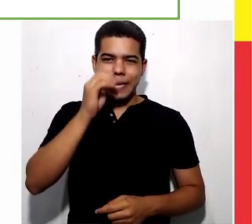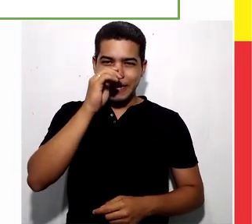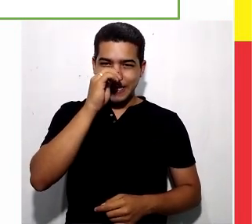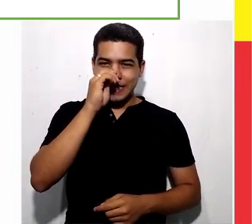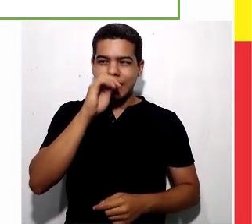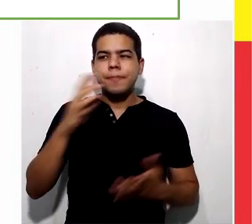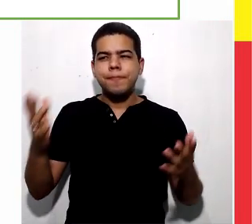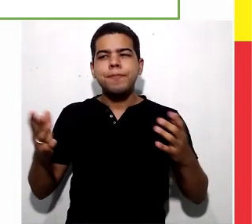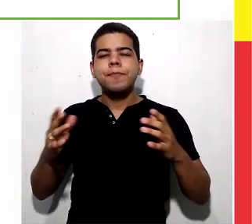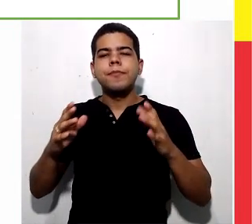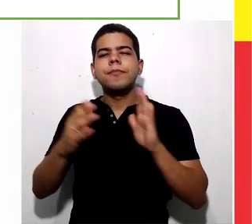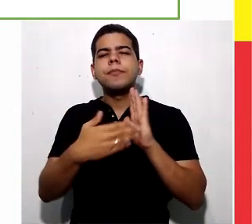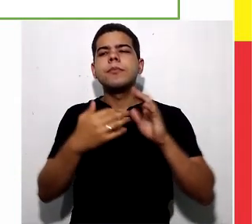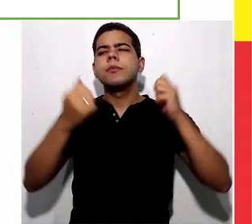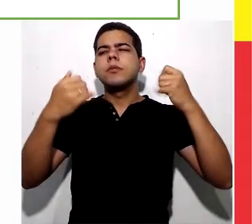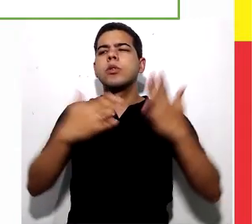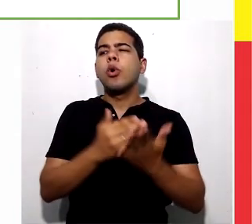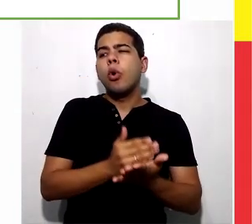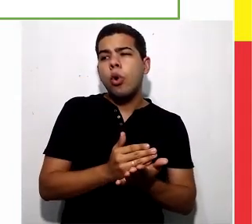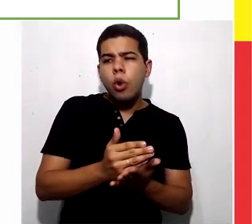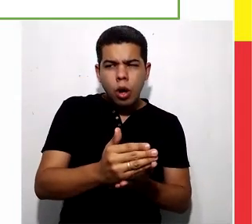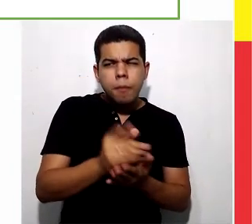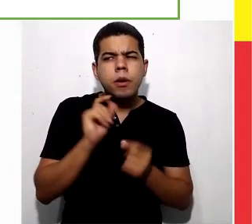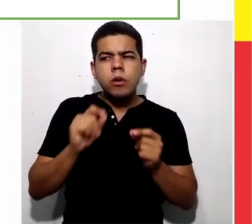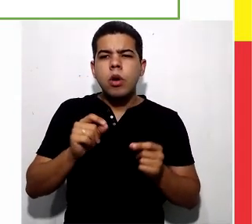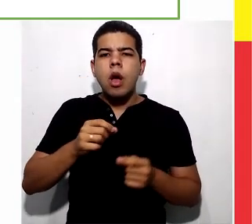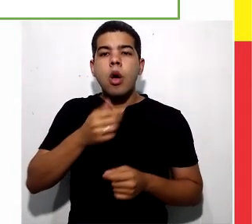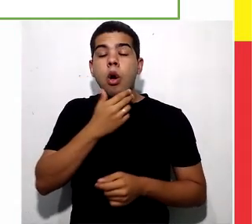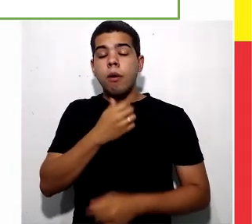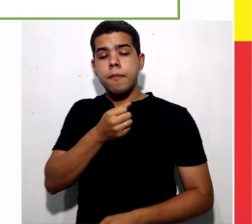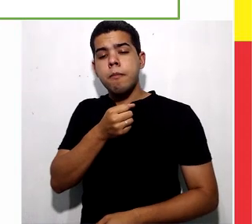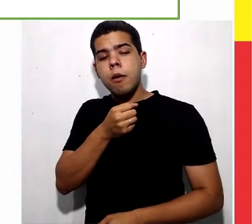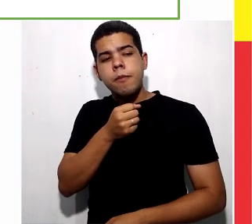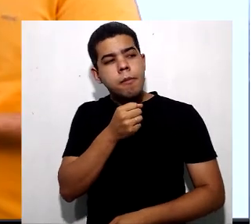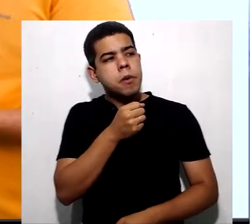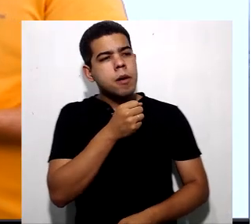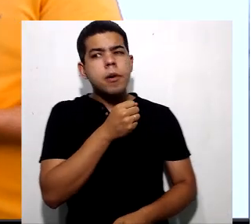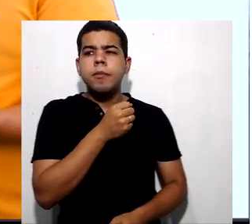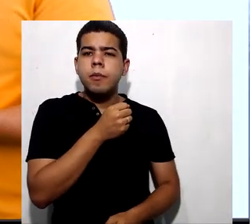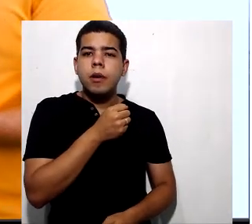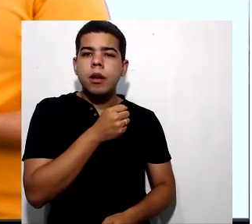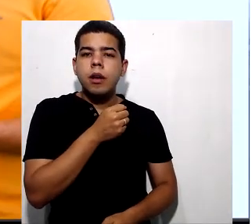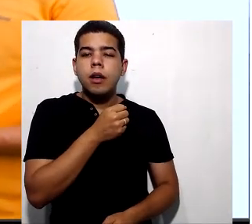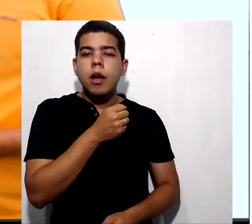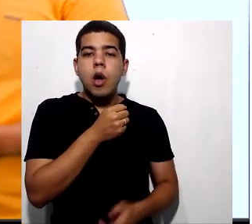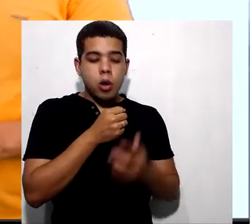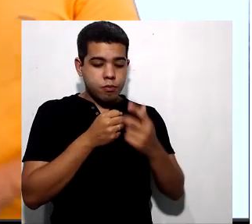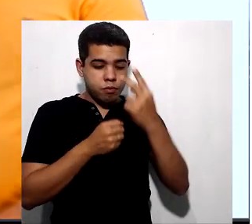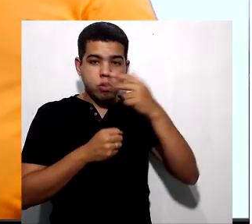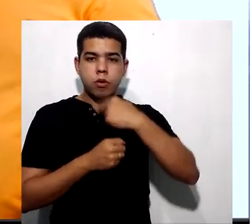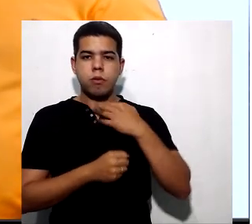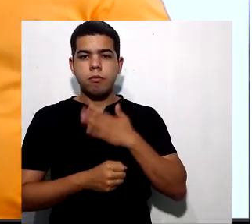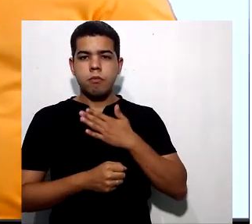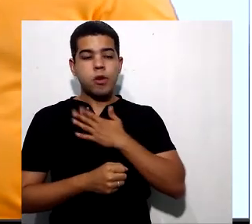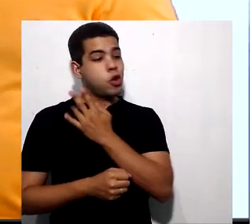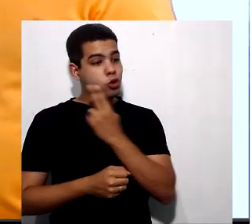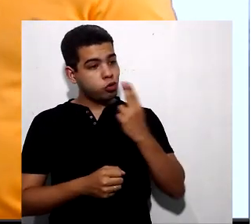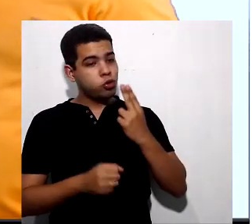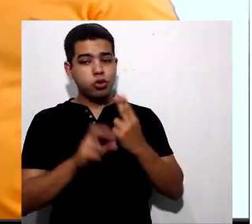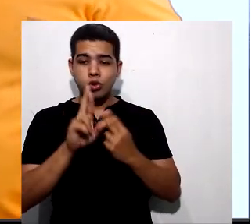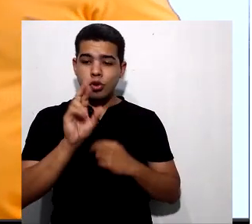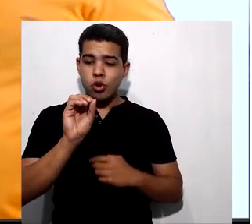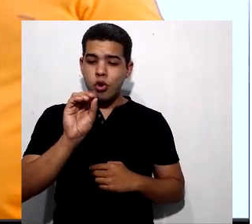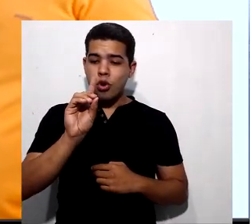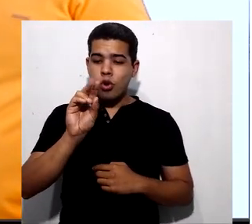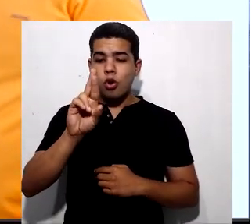sabe, e também com o personagem Rodrigo, né? Rodrigo, que na verdade é o narrador que está contando para a